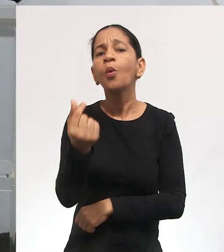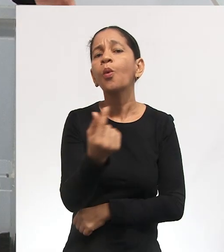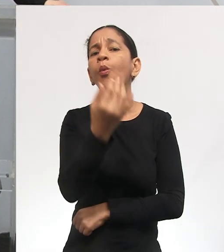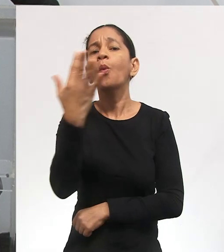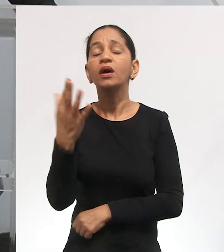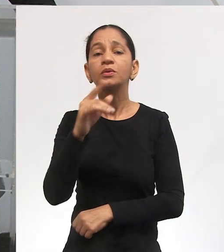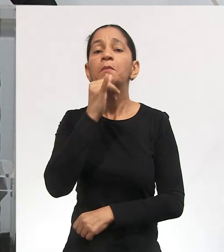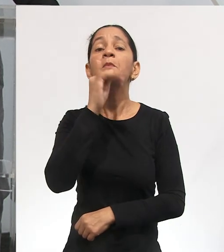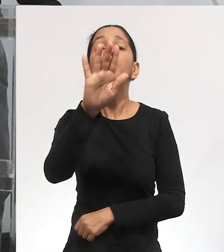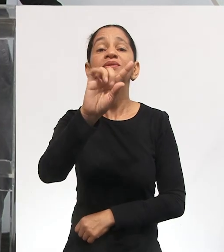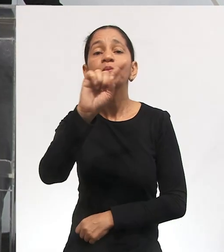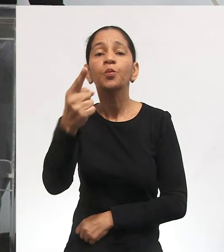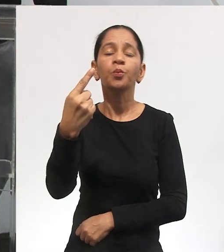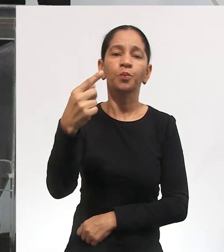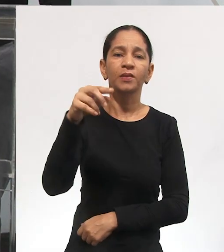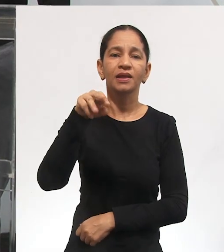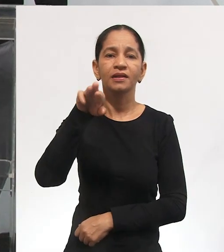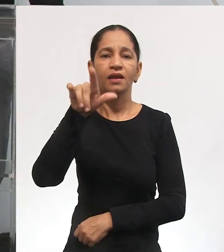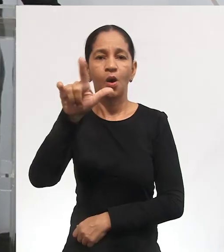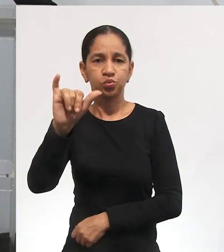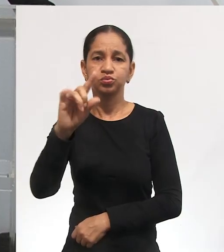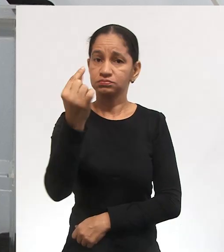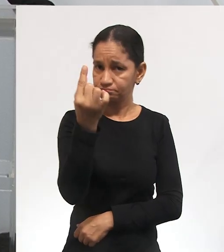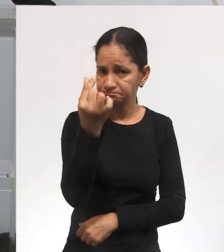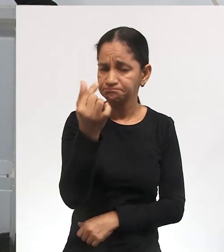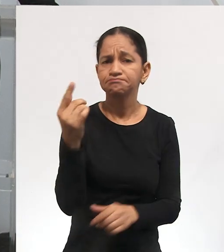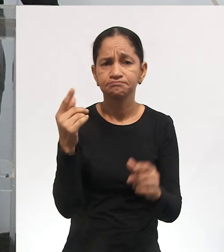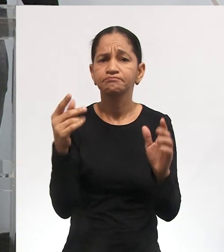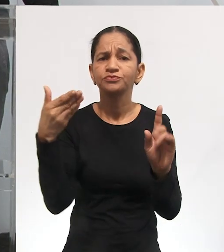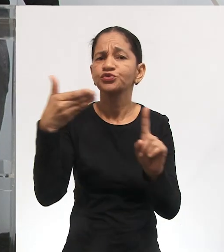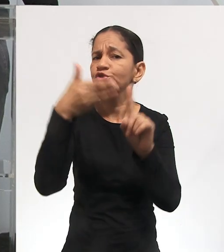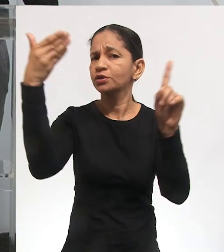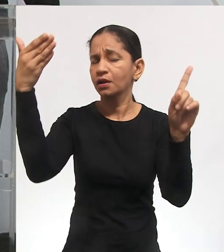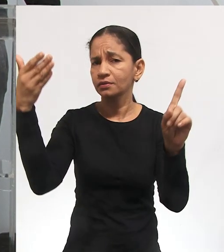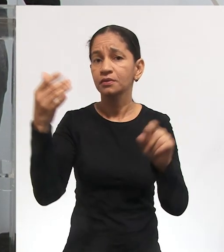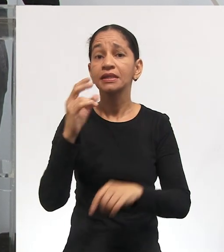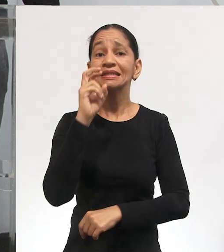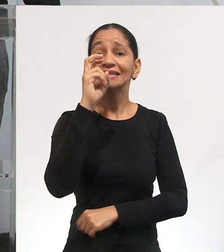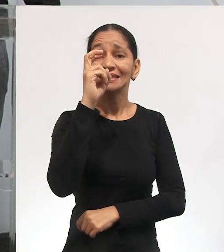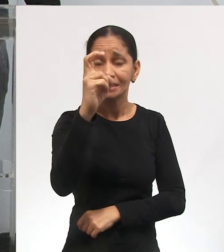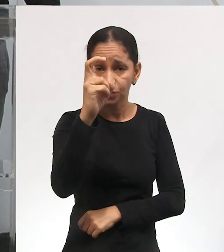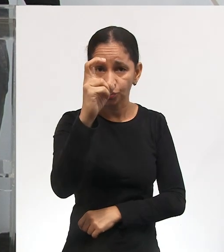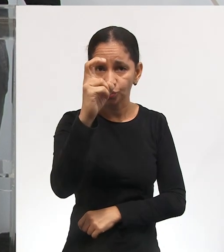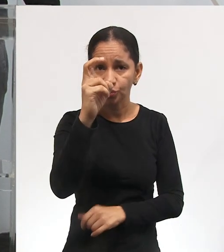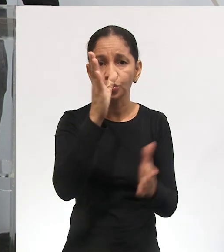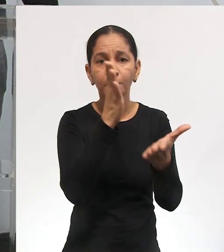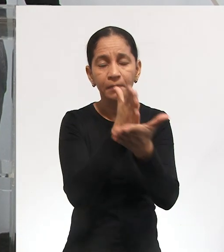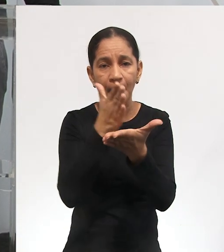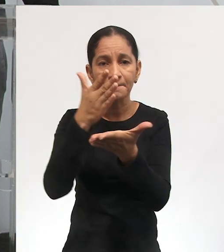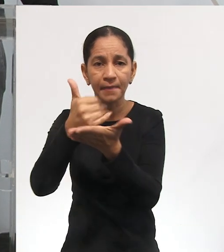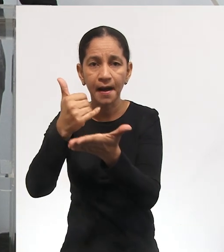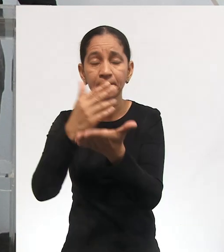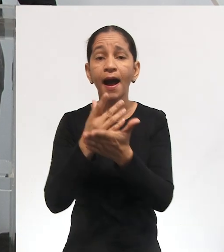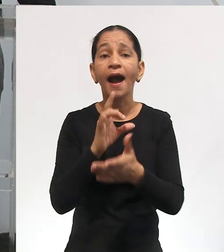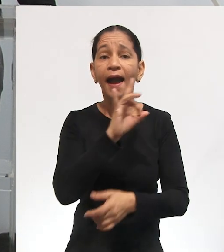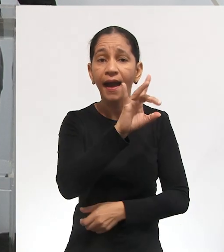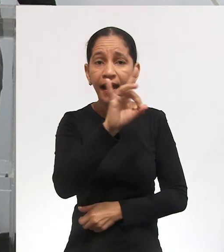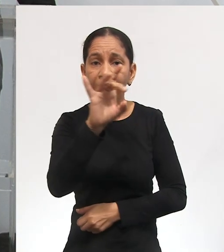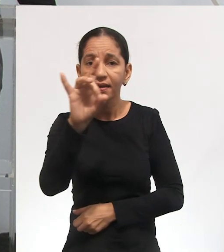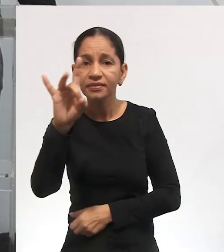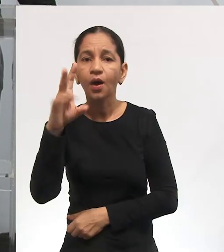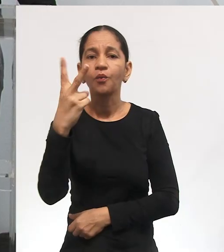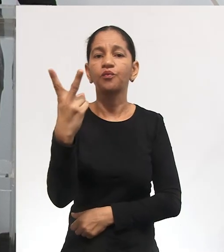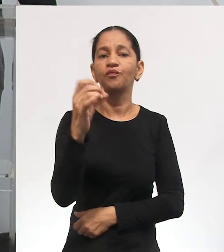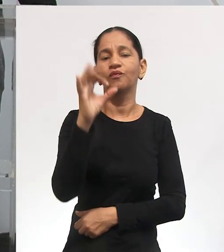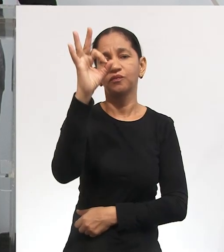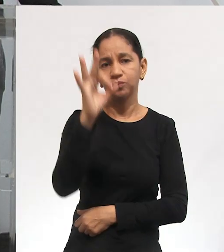social de R$ 1.000.000 e que são 5 sócios, cada um deles com 20%